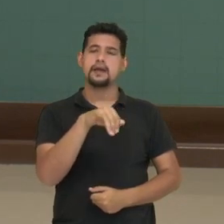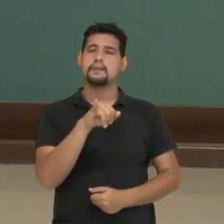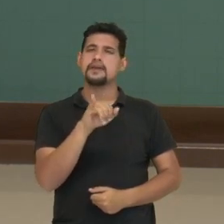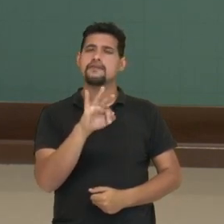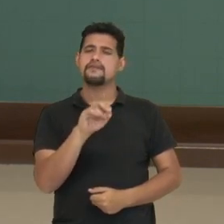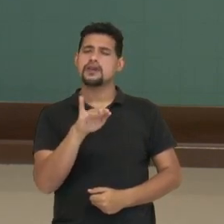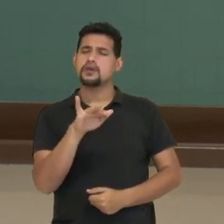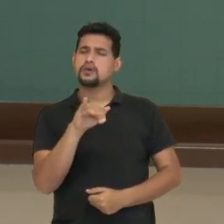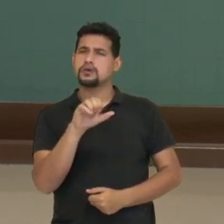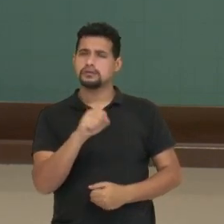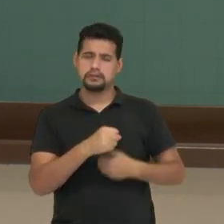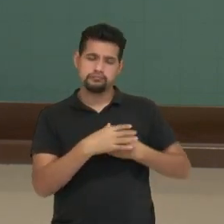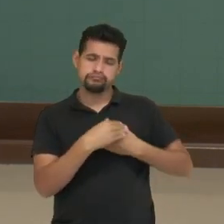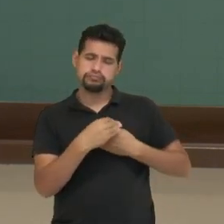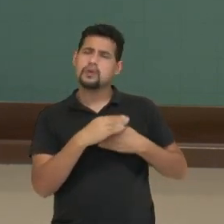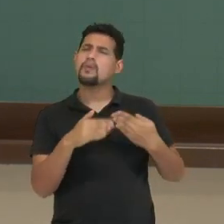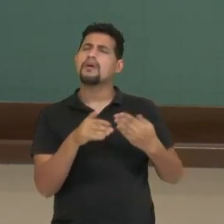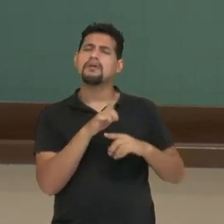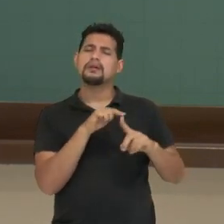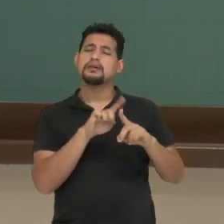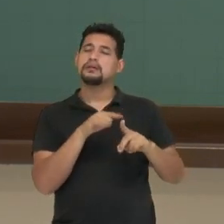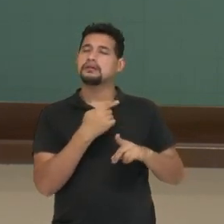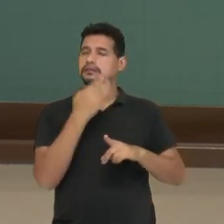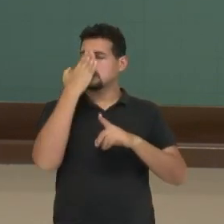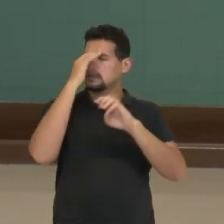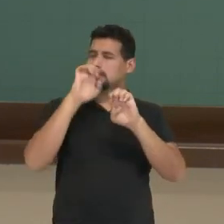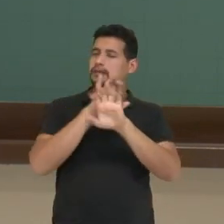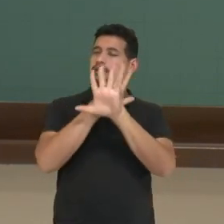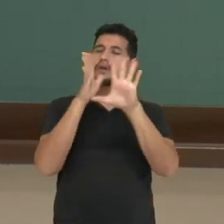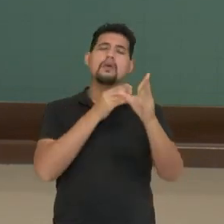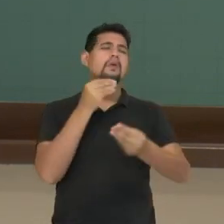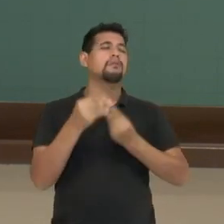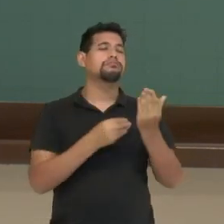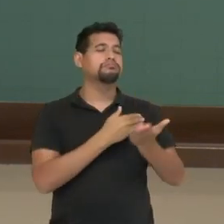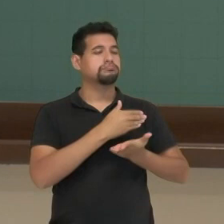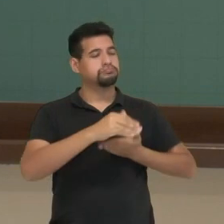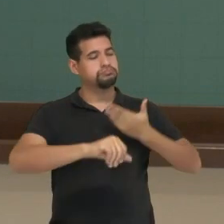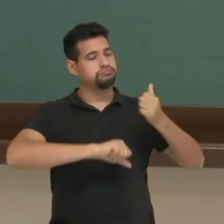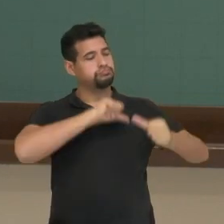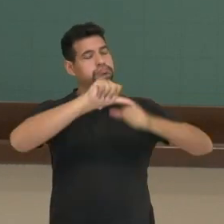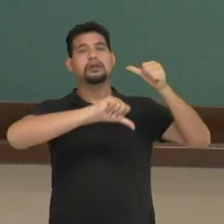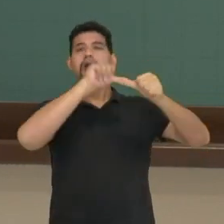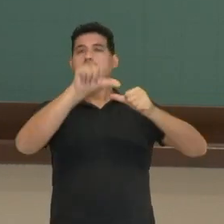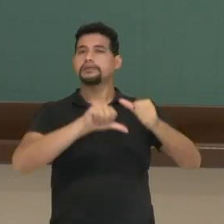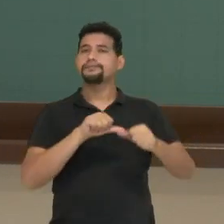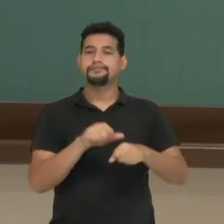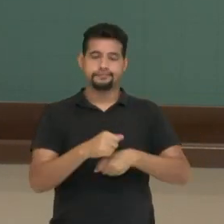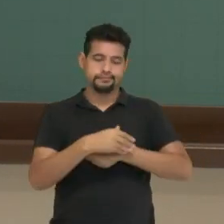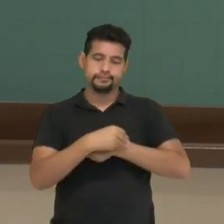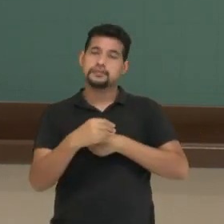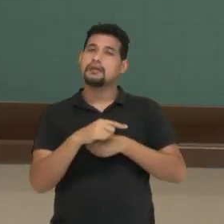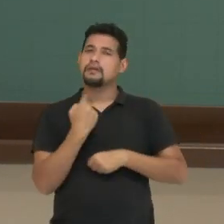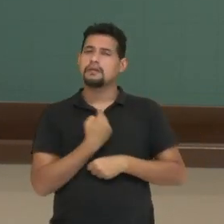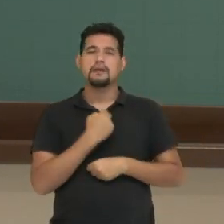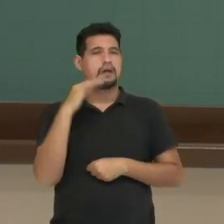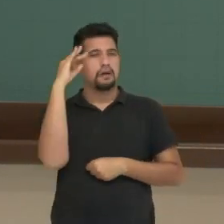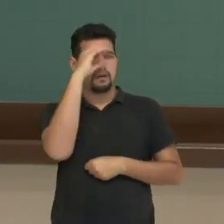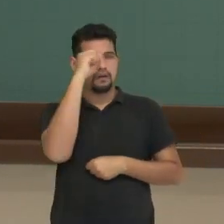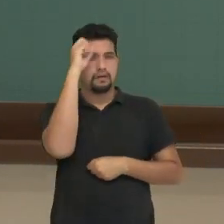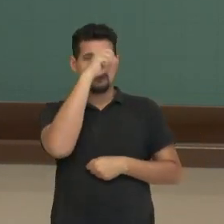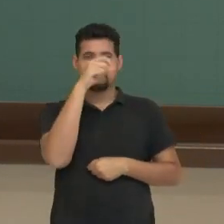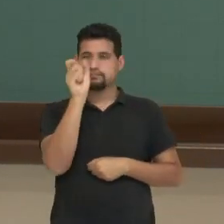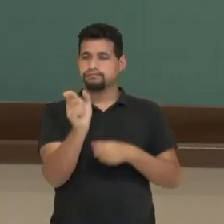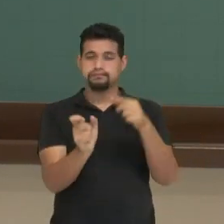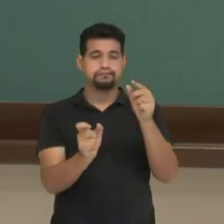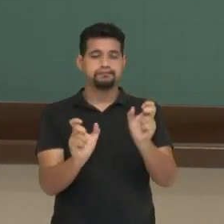objetivos da aula de hoje, né? Nós vamos entender a origem e a evolução dos mamíferos e compreender a classificação